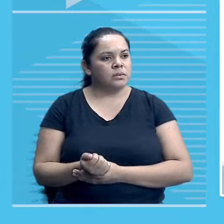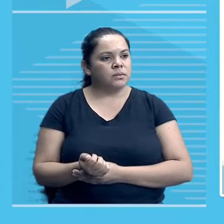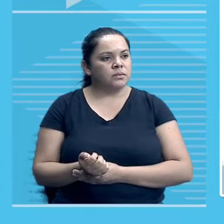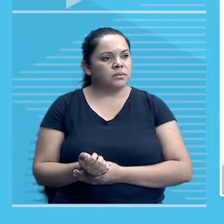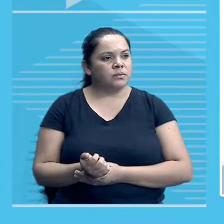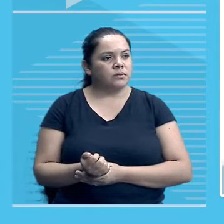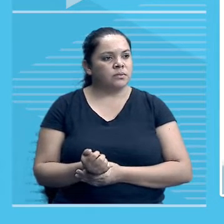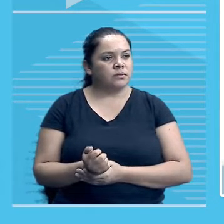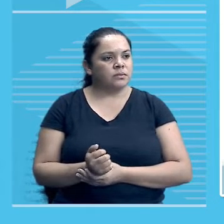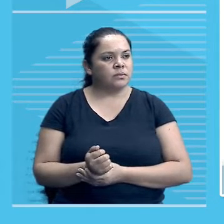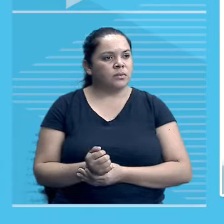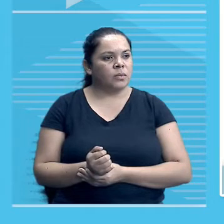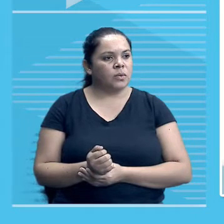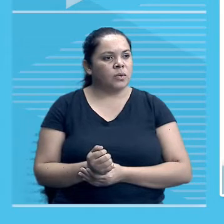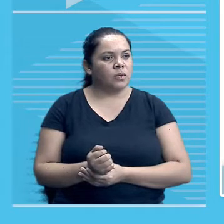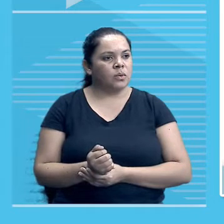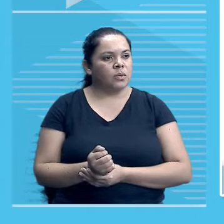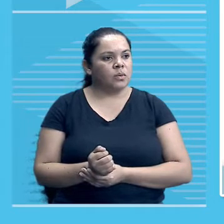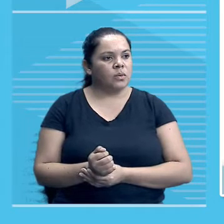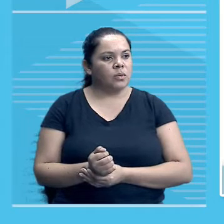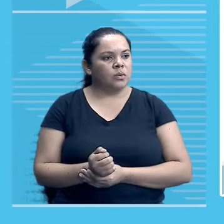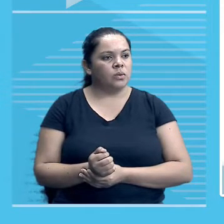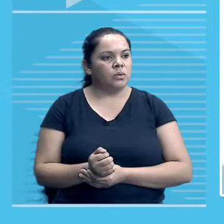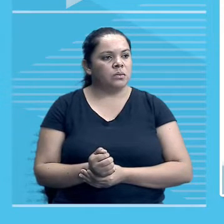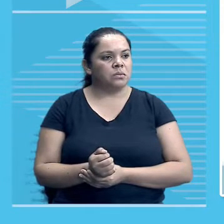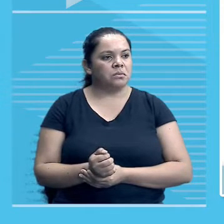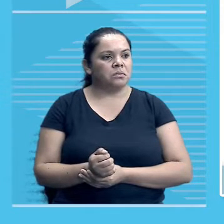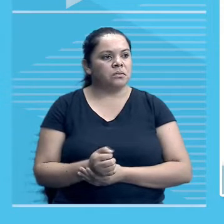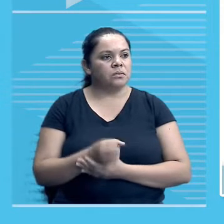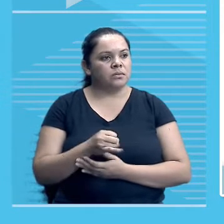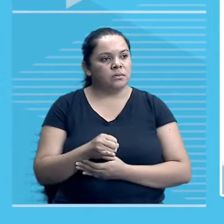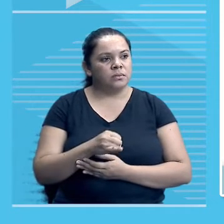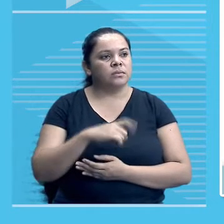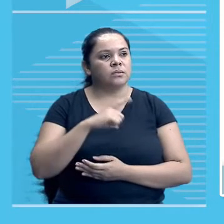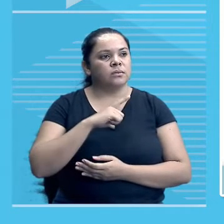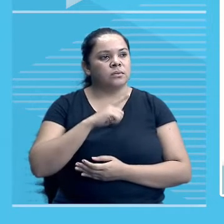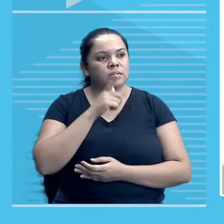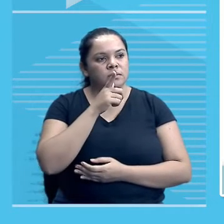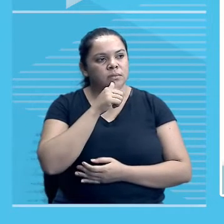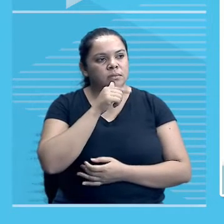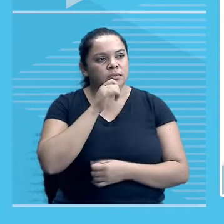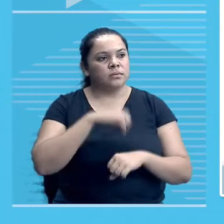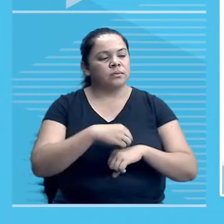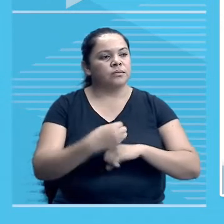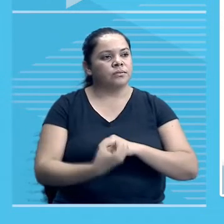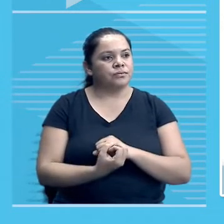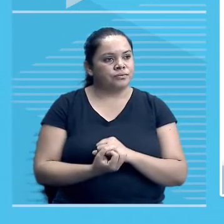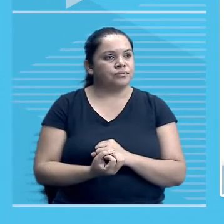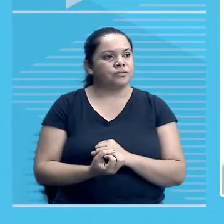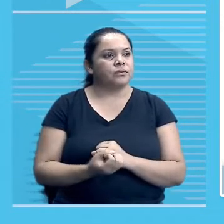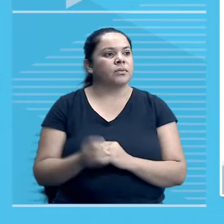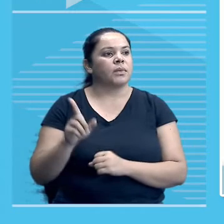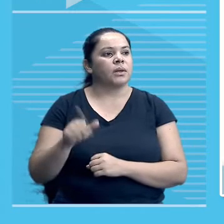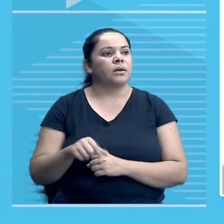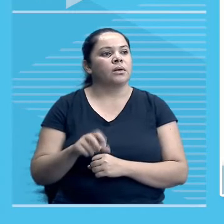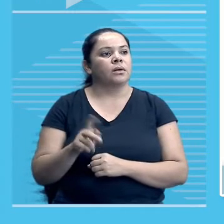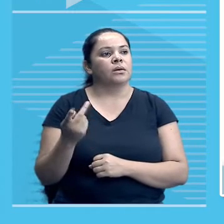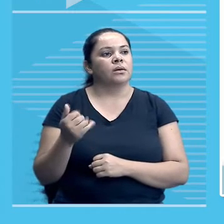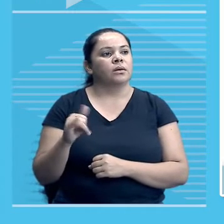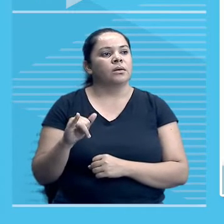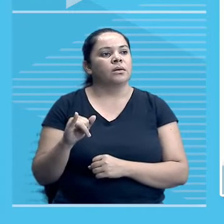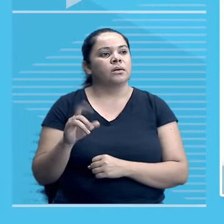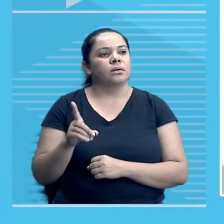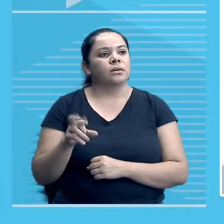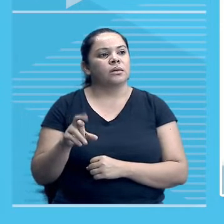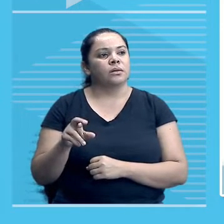fácil isso aí, né? Se tem ou não tem água. Se tem molécula de água, ele é hidratado. Se não